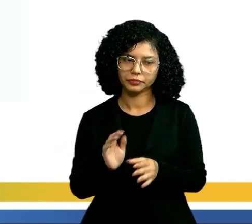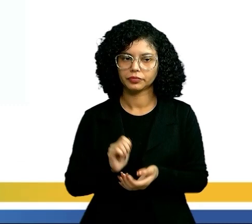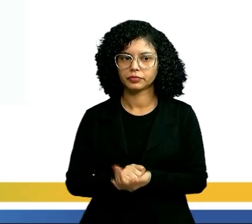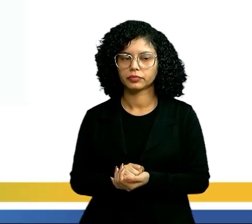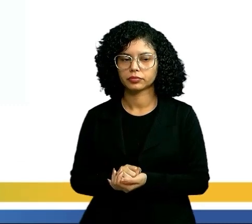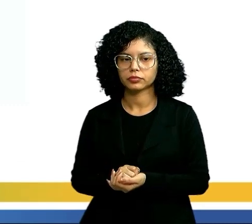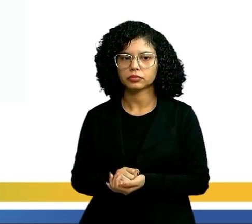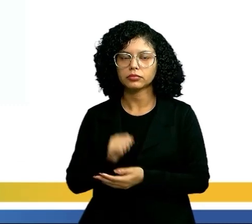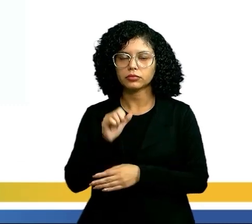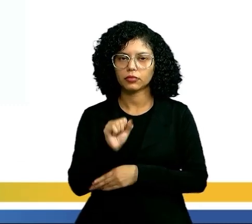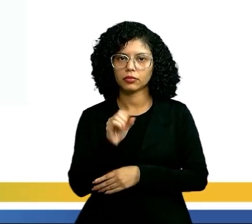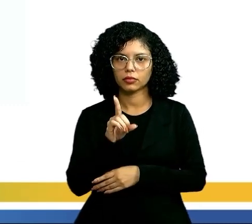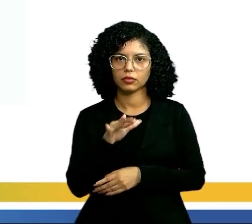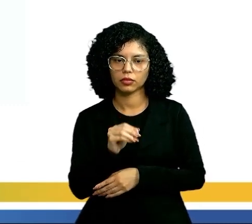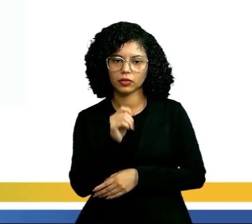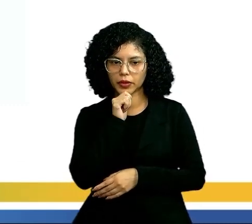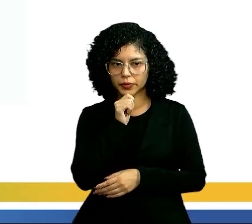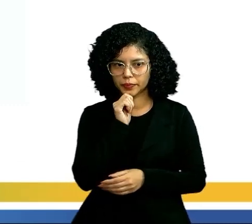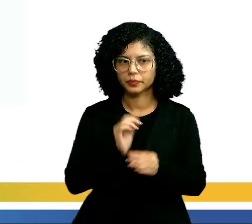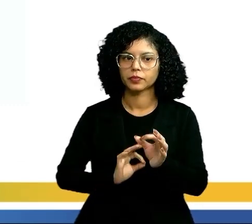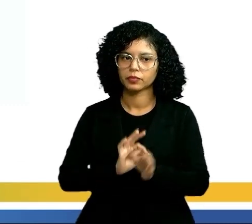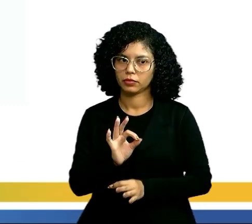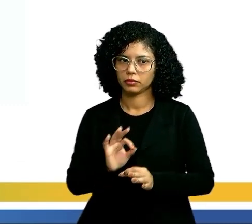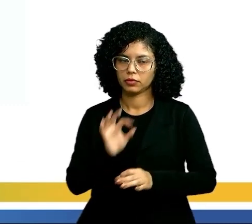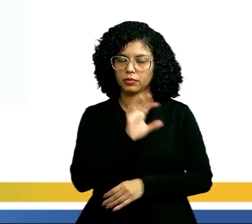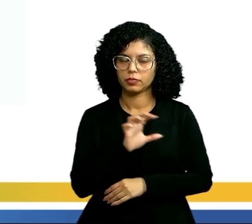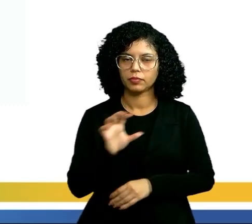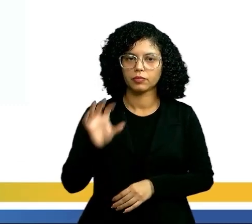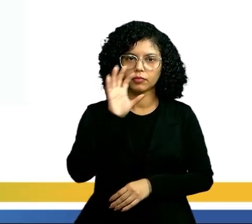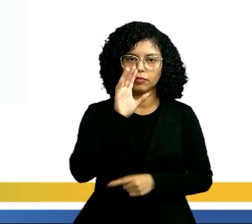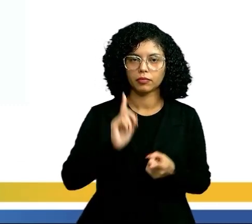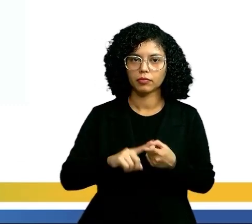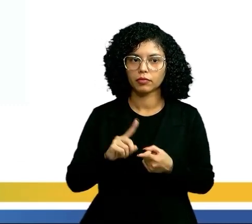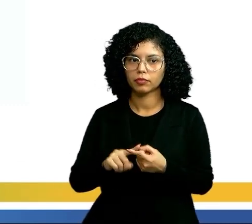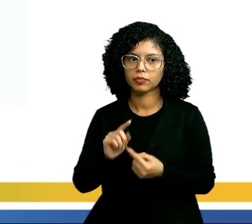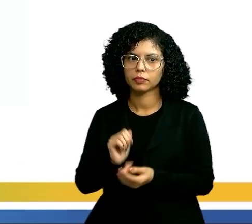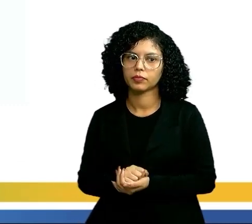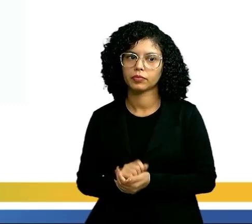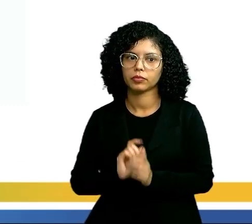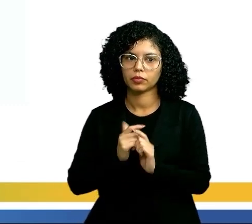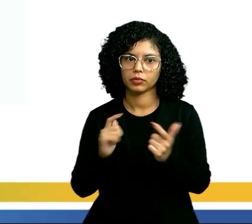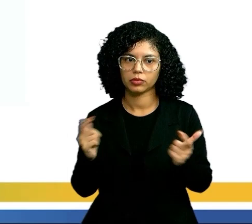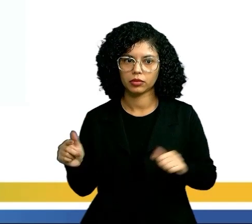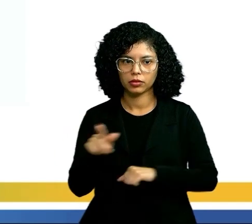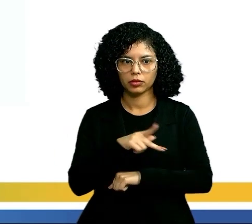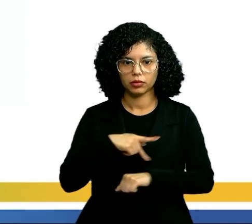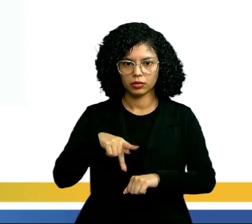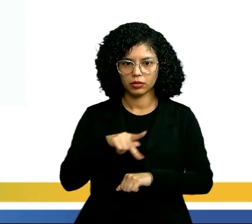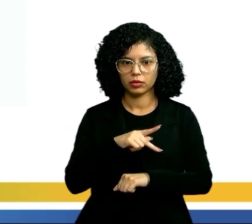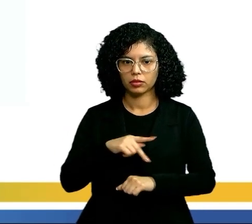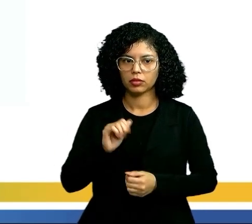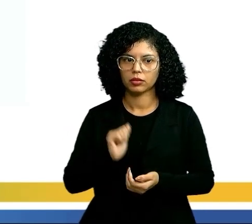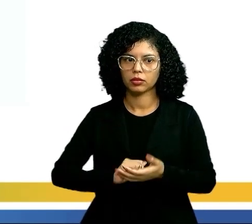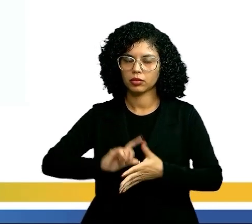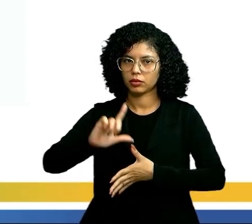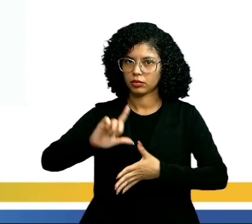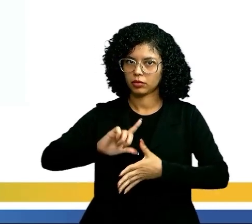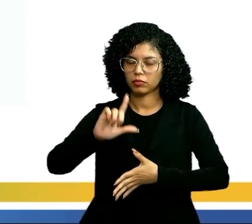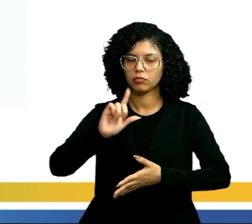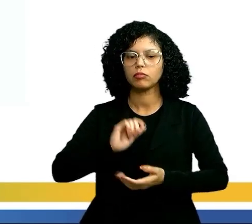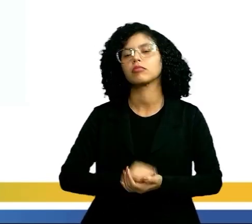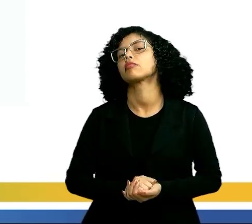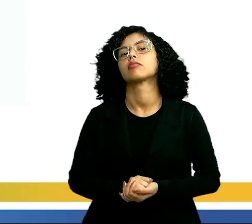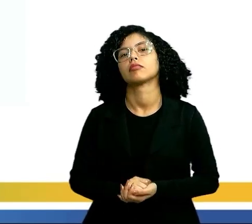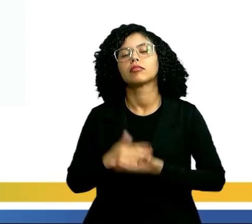torna-se solo nessa configuração de regionalização por ser o maior dos países da América